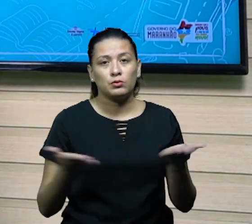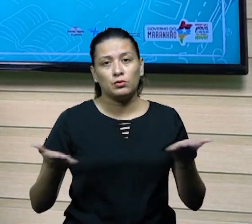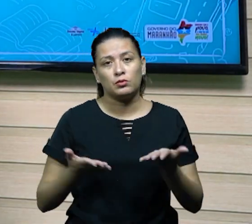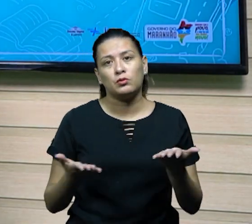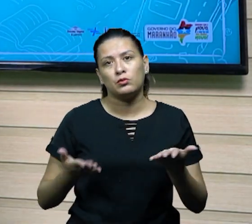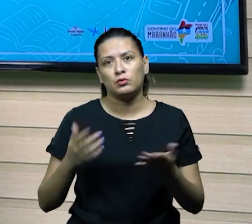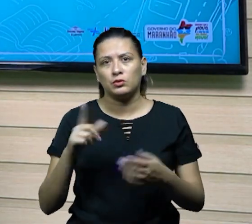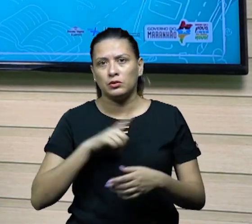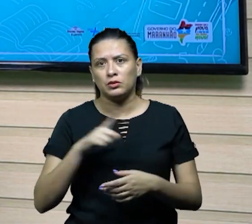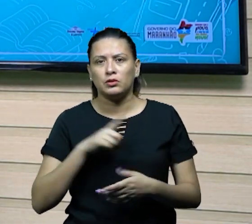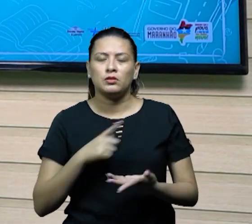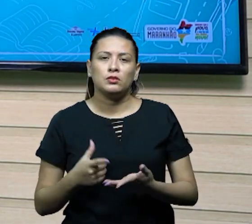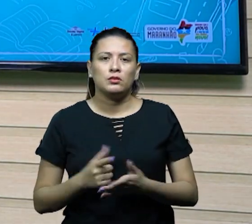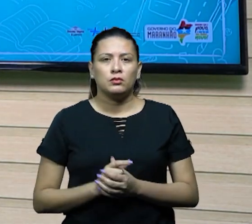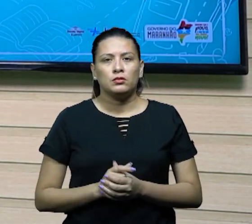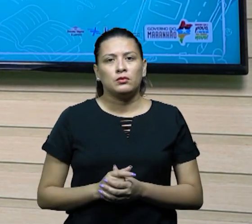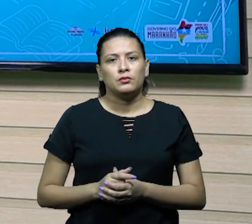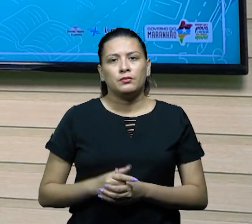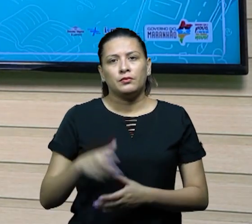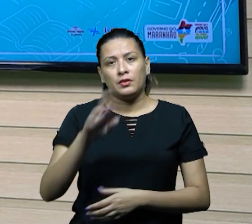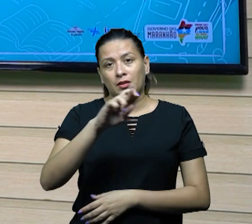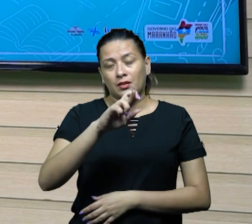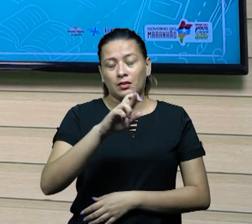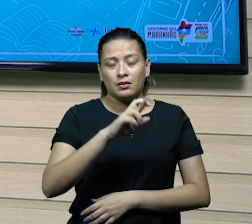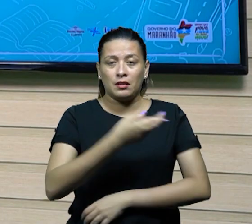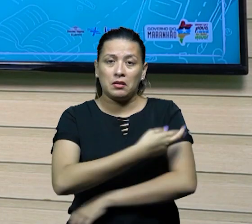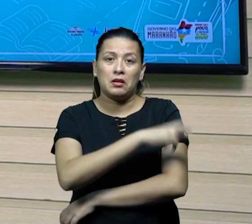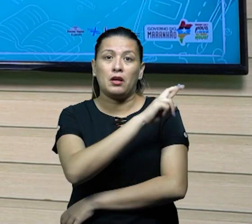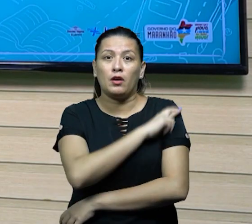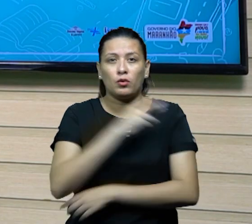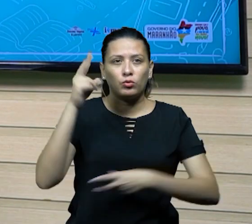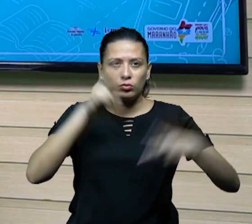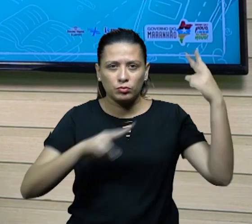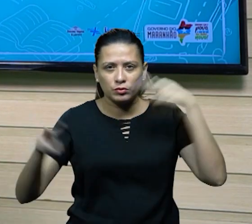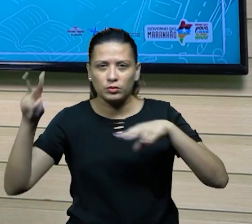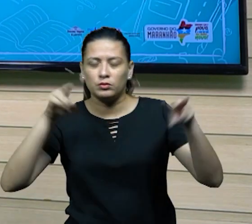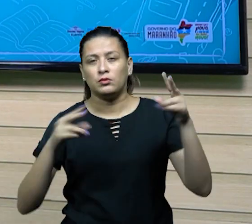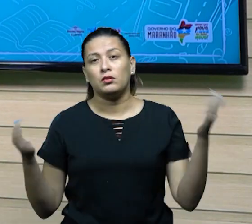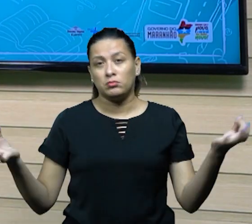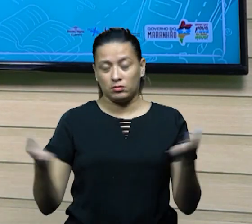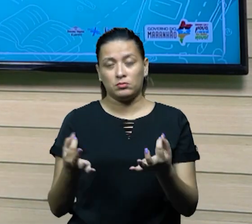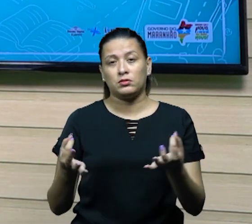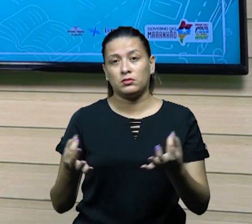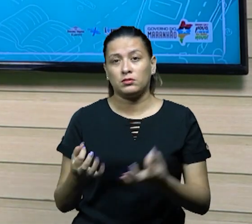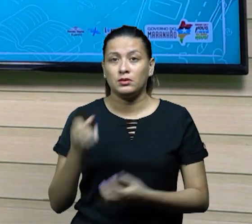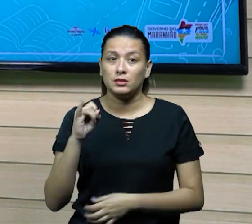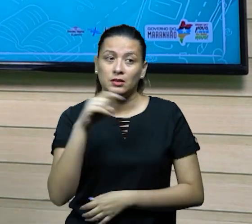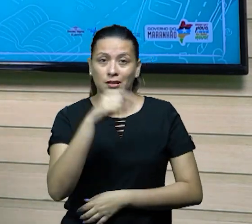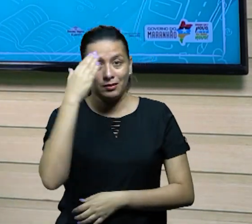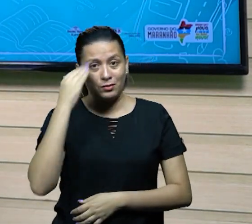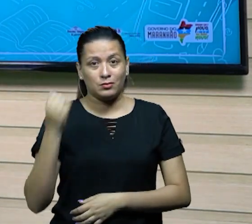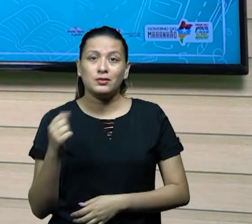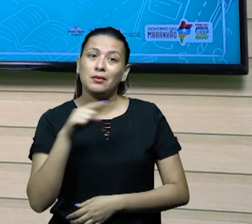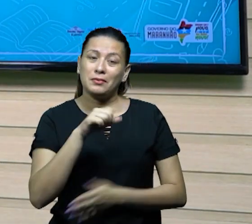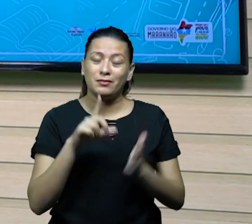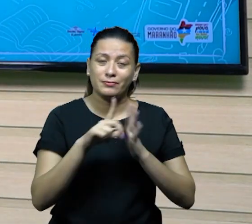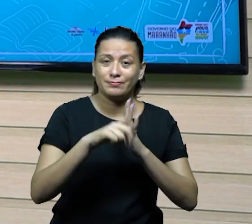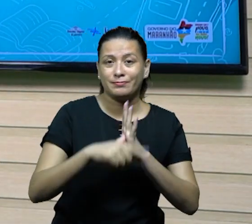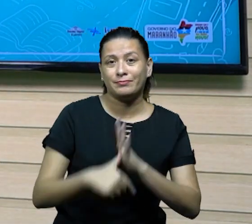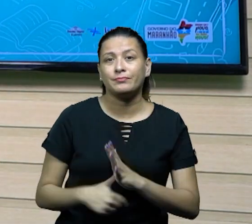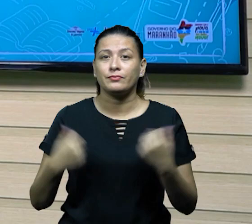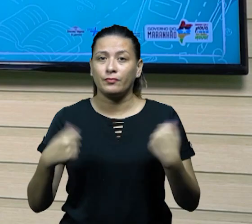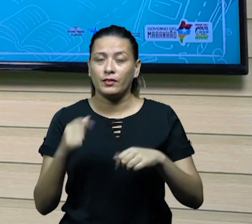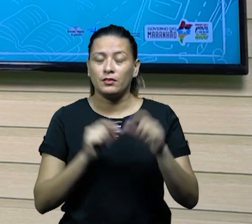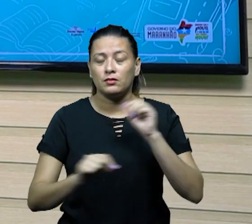Tem que mexer em recursos audiovisuais. Se ele não conseguir desenvolver esses recursos audiovisuais de forma eficiente e eficaz, ele vai ficar para